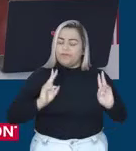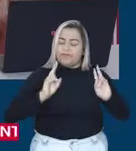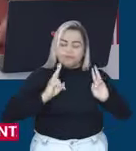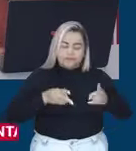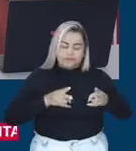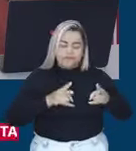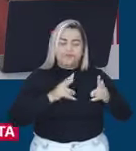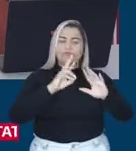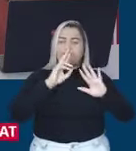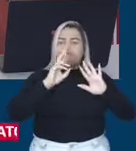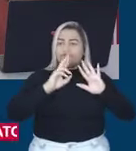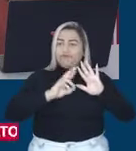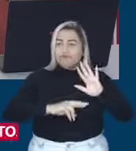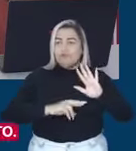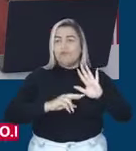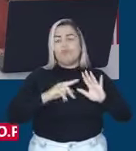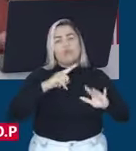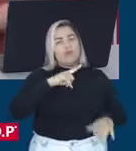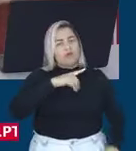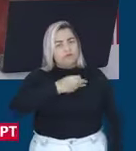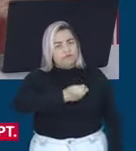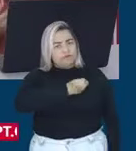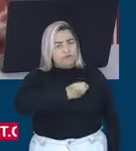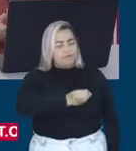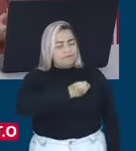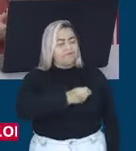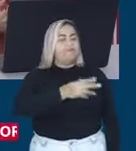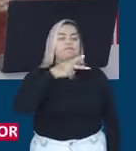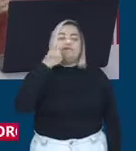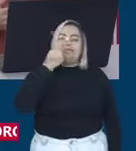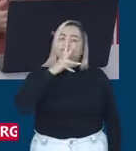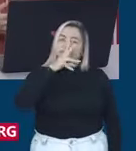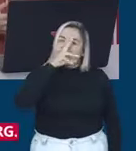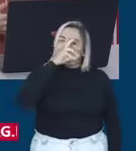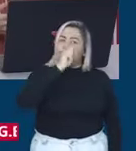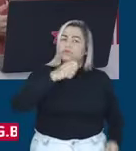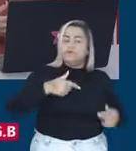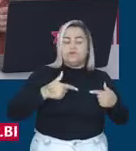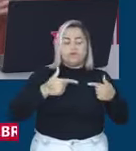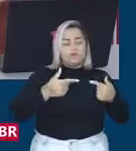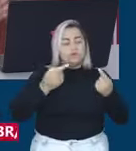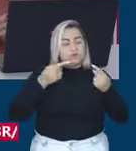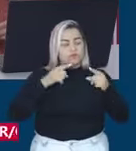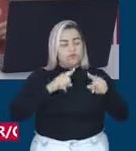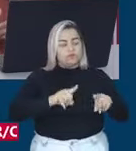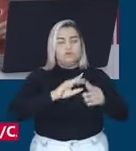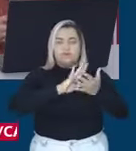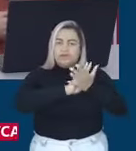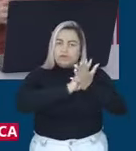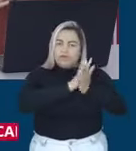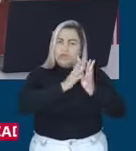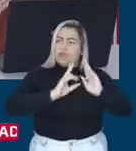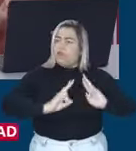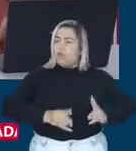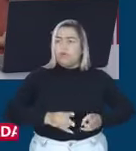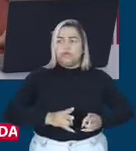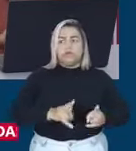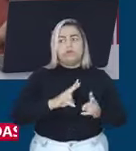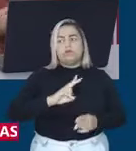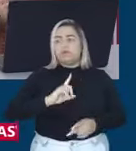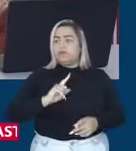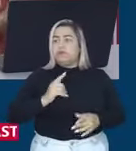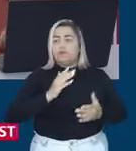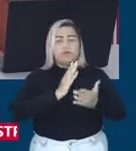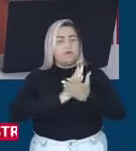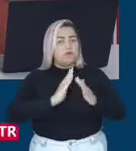e é muito importante ter sua presença aqui para a gente reforçar que a luta contra o racismo, ela é permanente, né? Ela não tem descanso